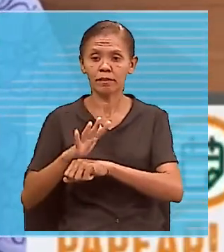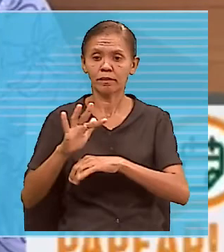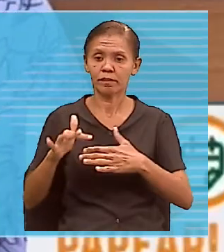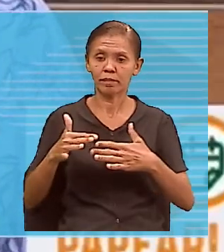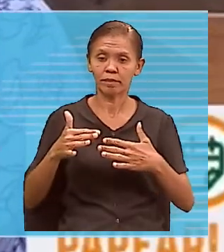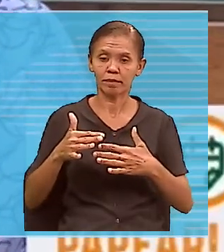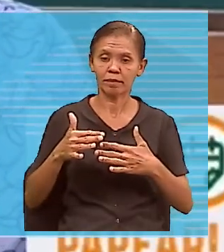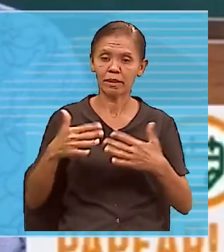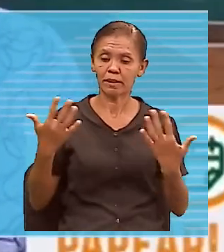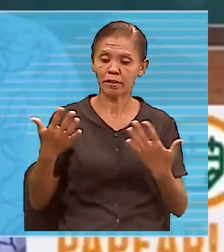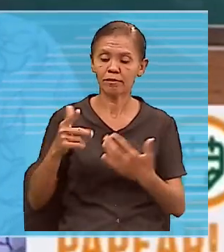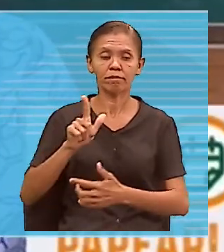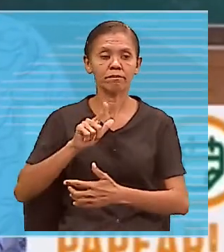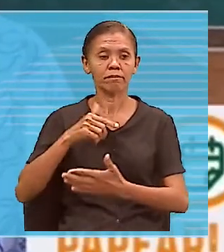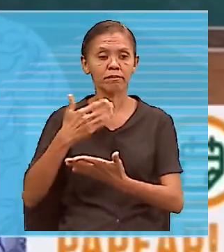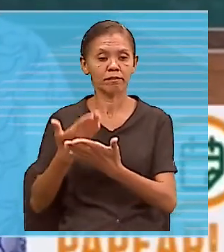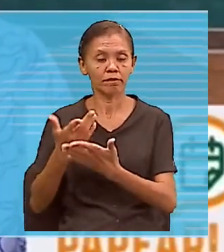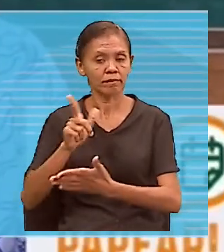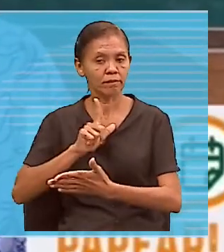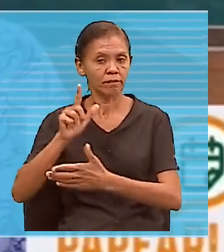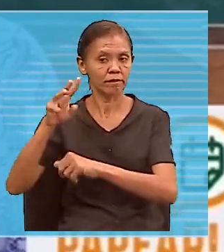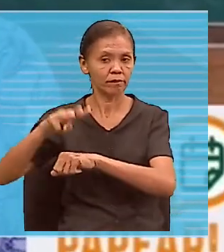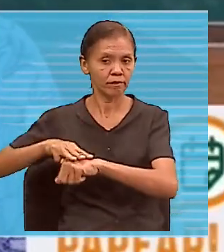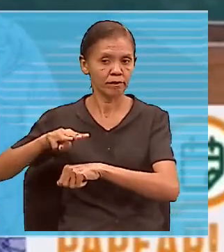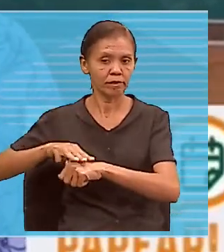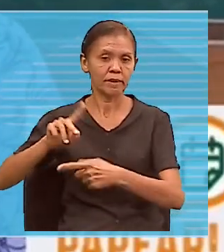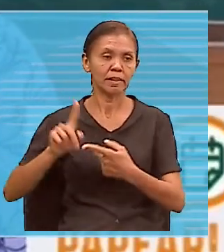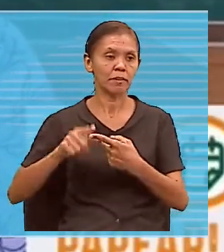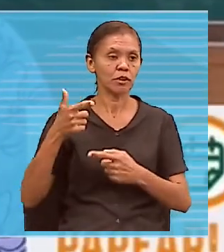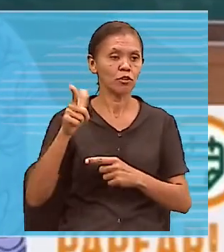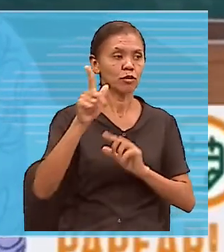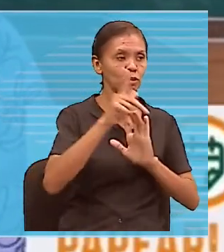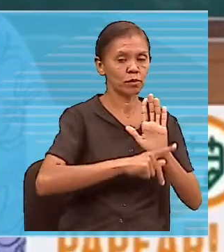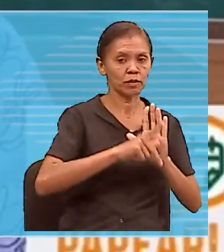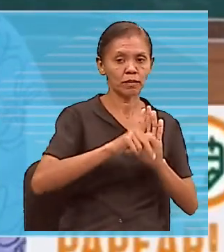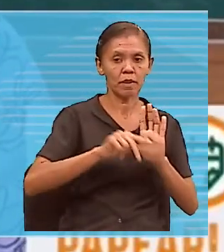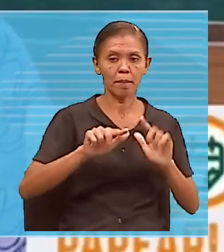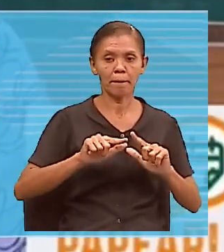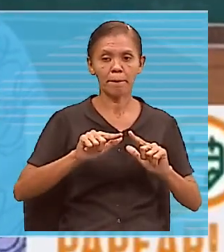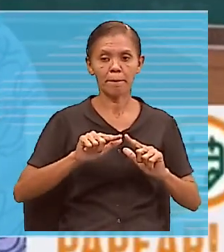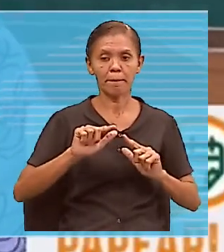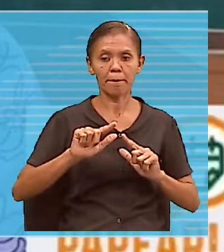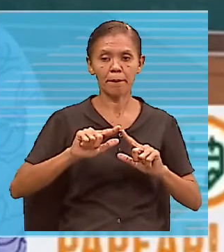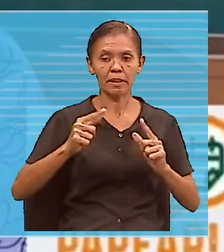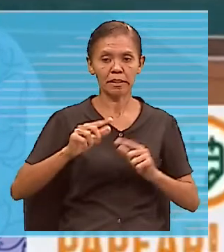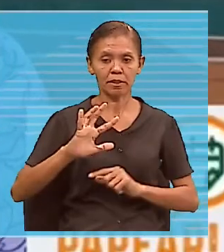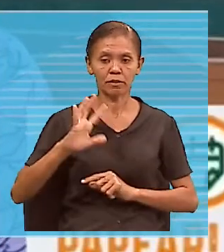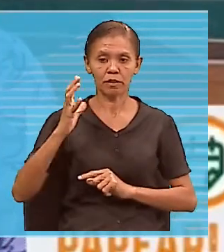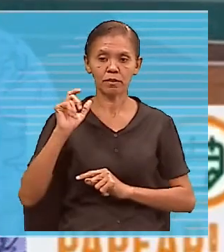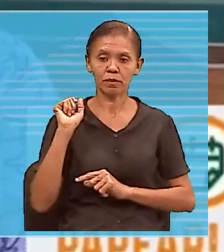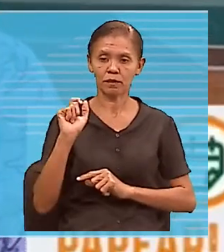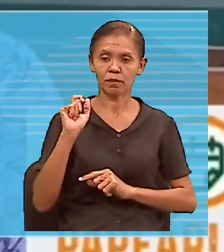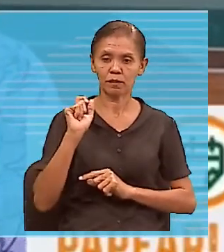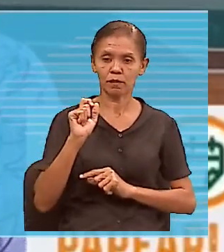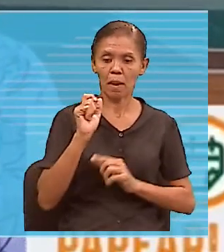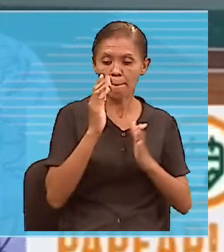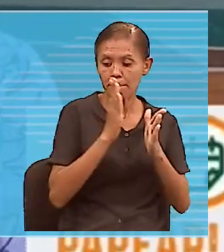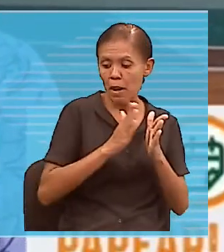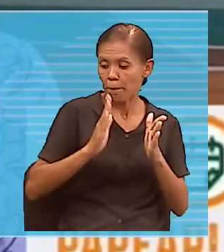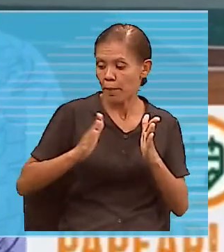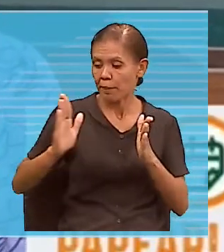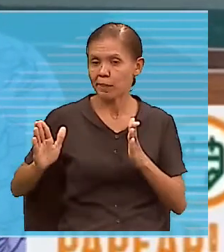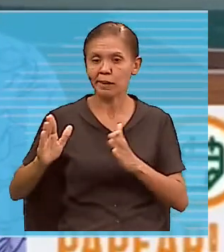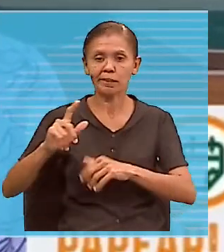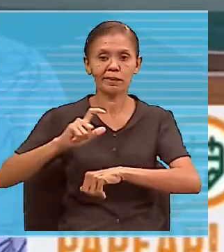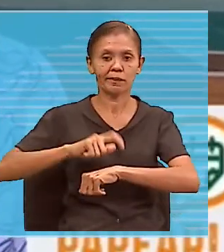o que acontece? É subdividido horários para isso. Por exemplo, vamos supor que segunda temos horário